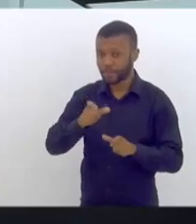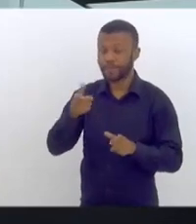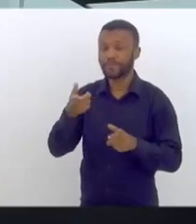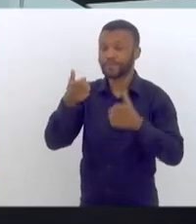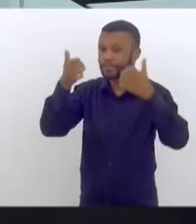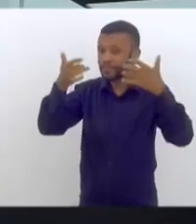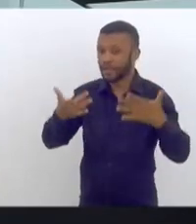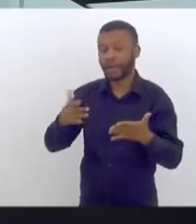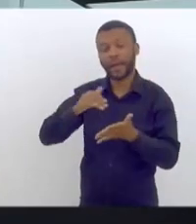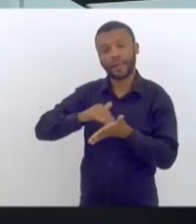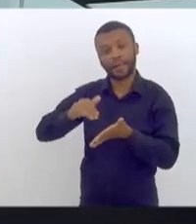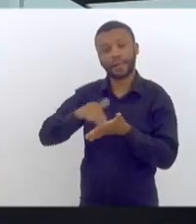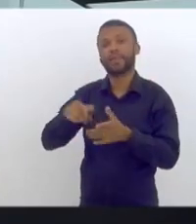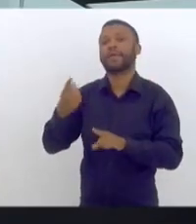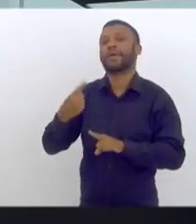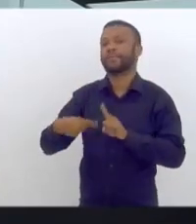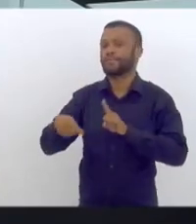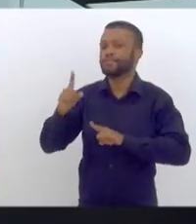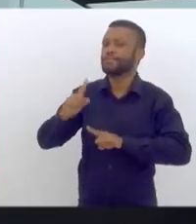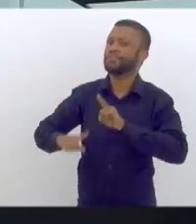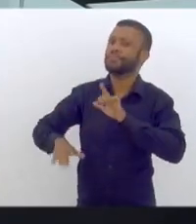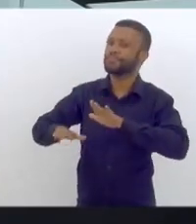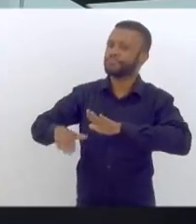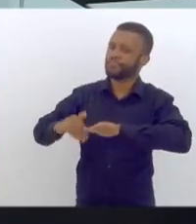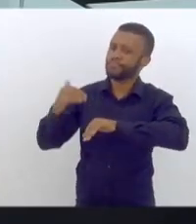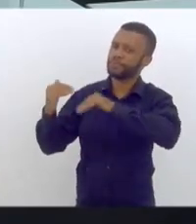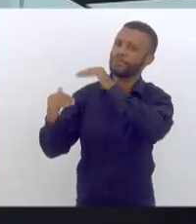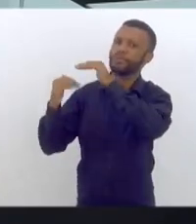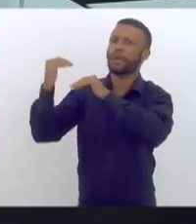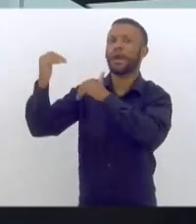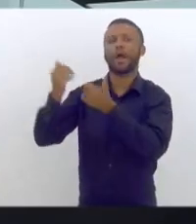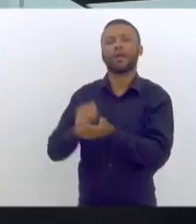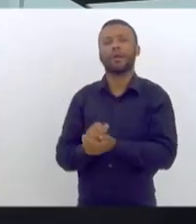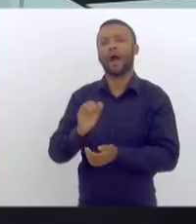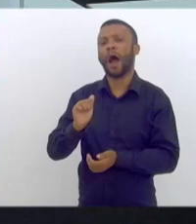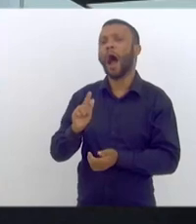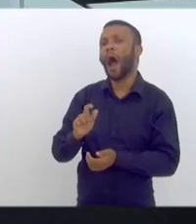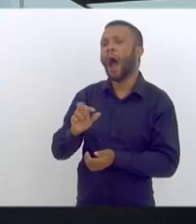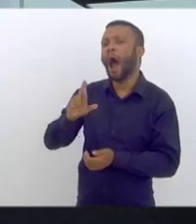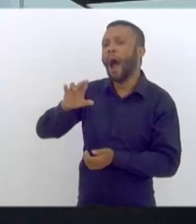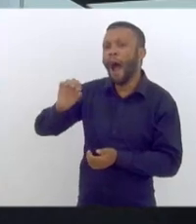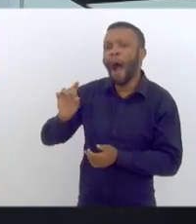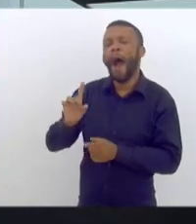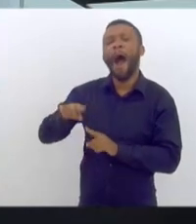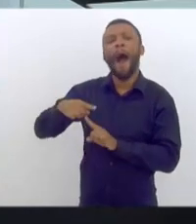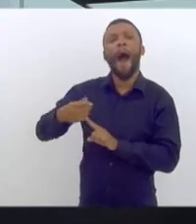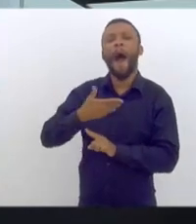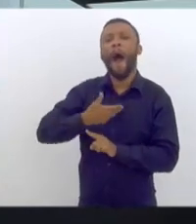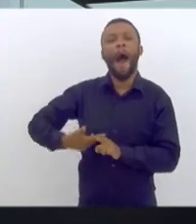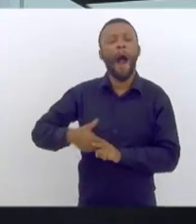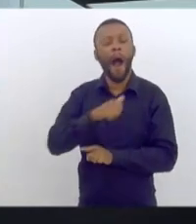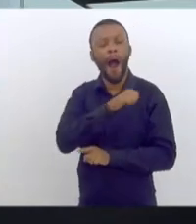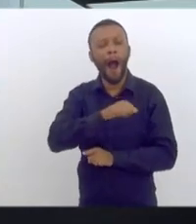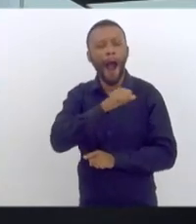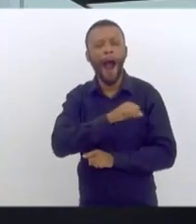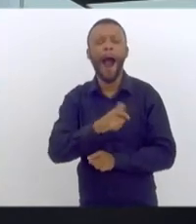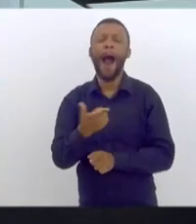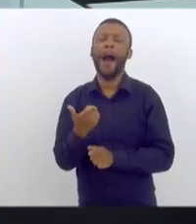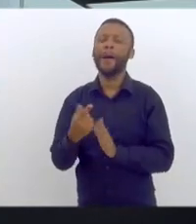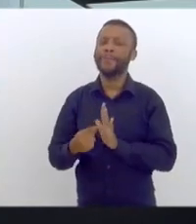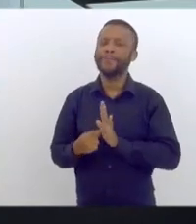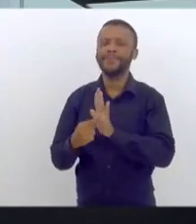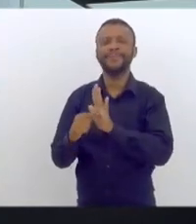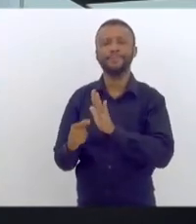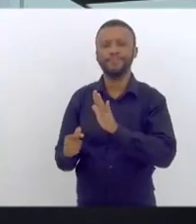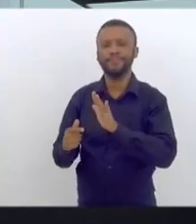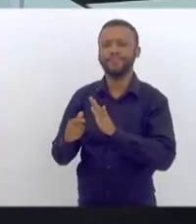a secretaria de desenvolvimento é age Rio né o governo do estado indo até esse essas pessoas